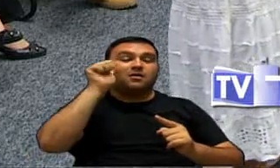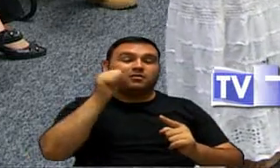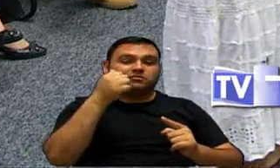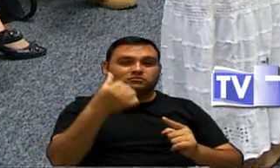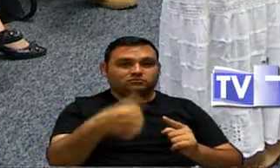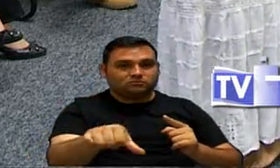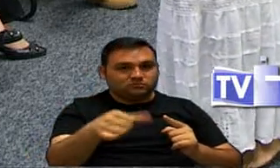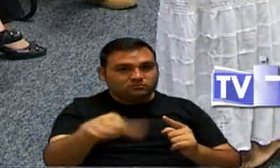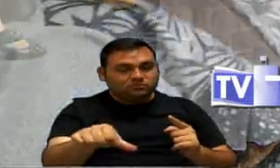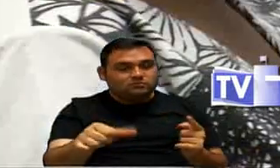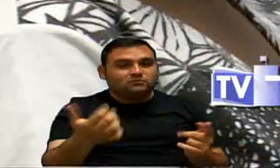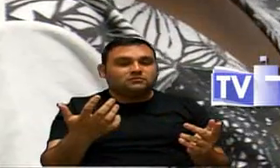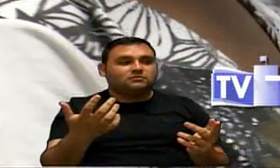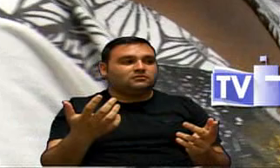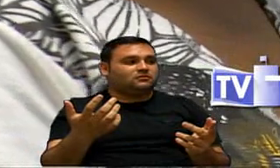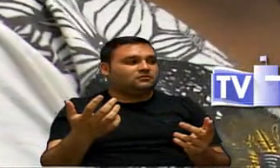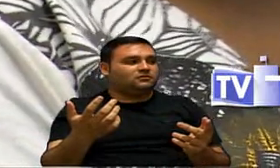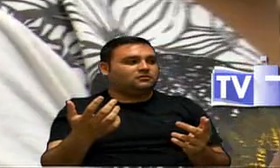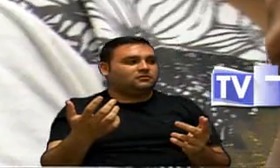lésbicas,